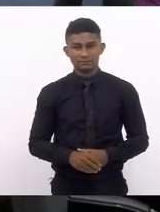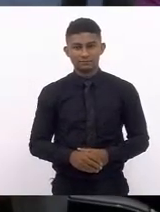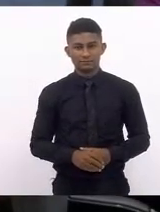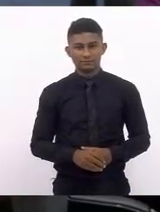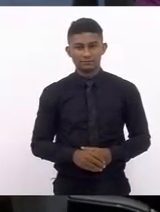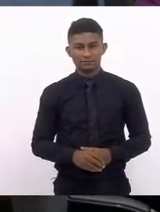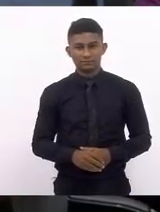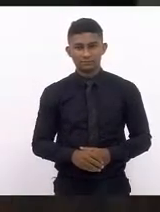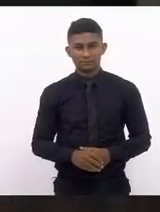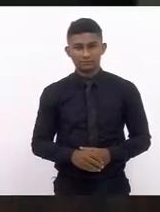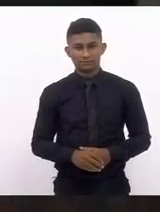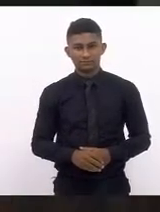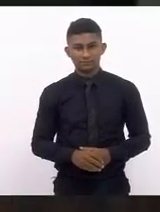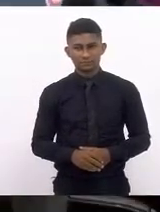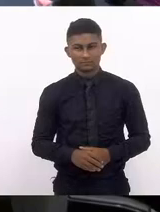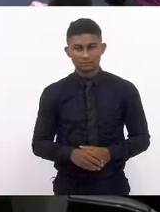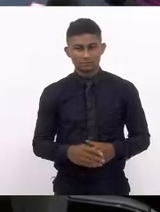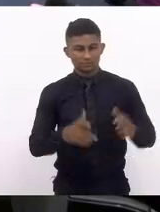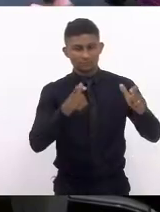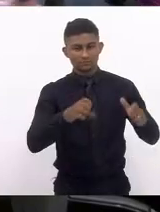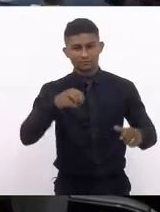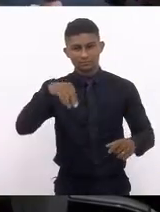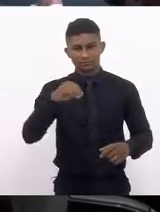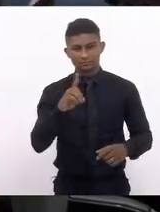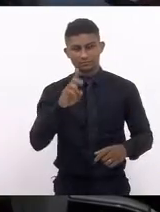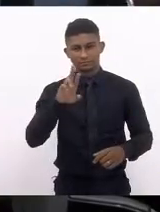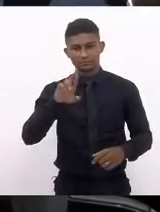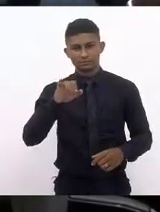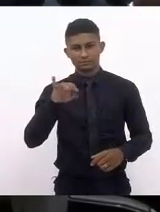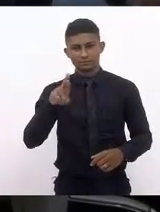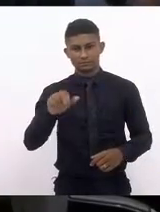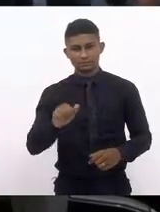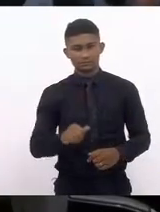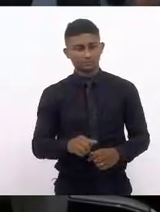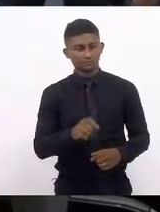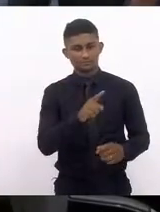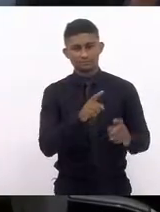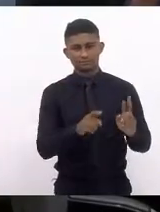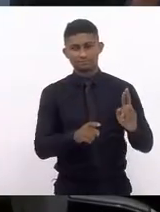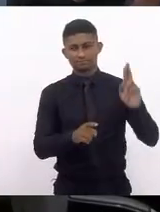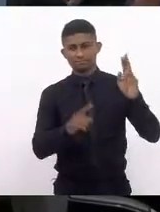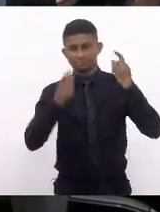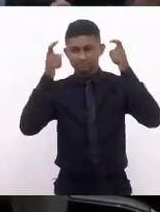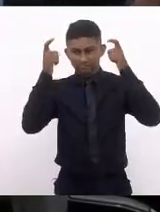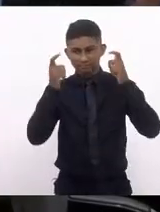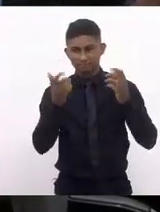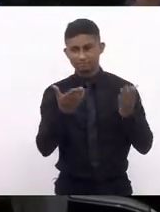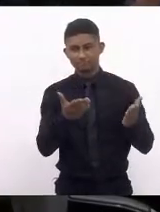a rede Madureira e adjacências o Imperador de Madureira